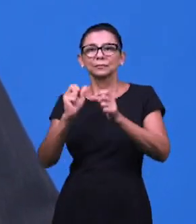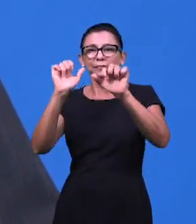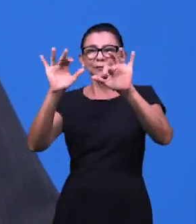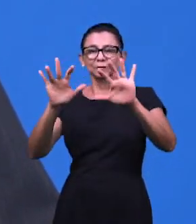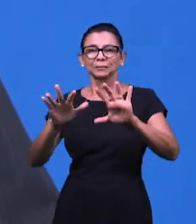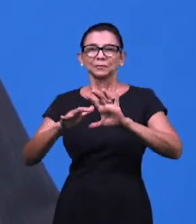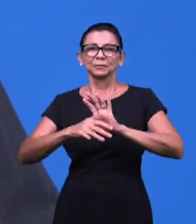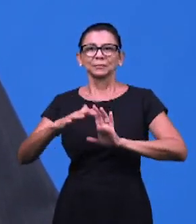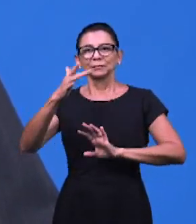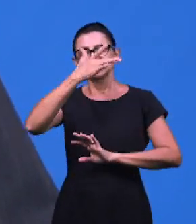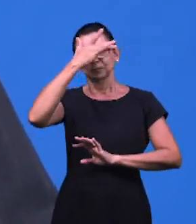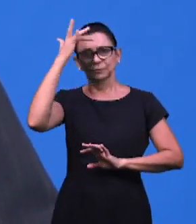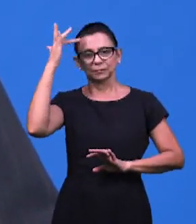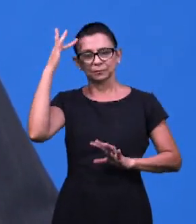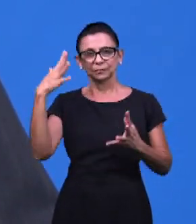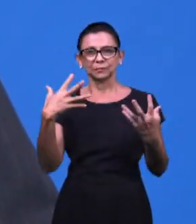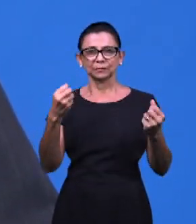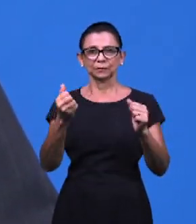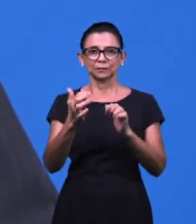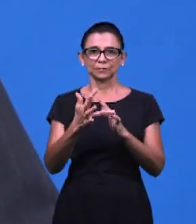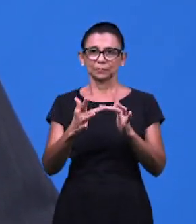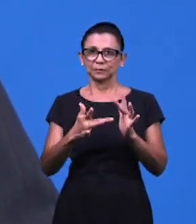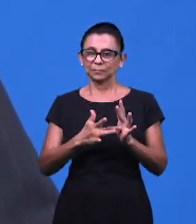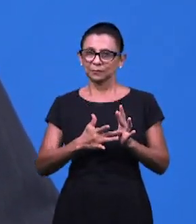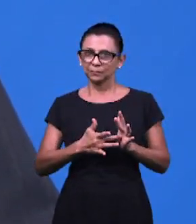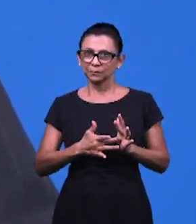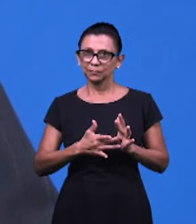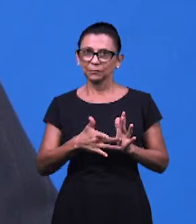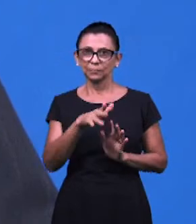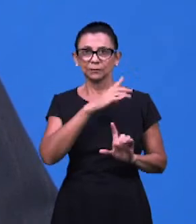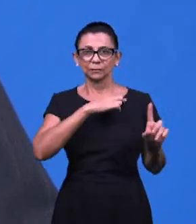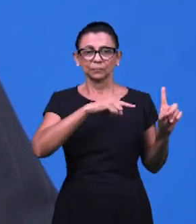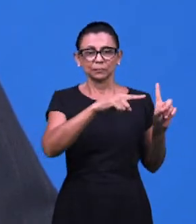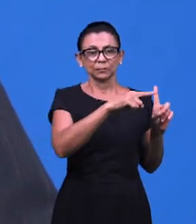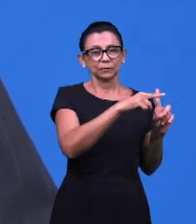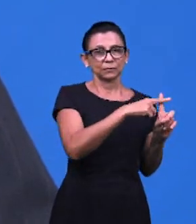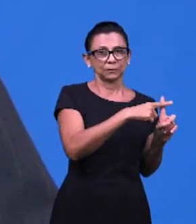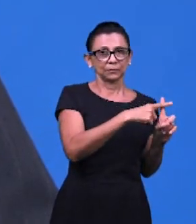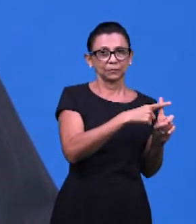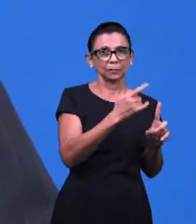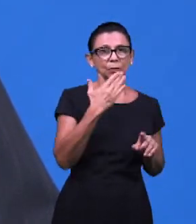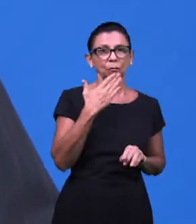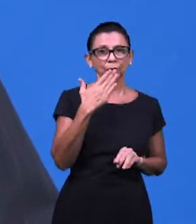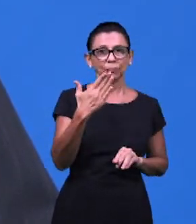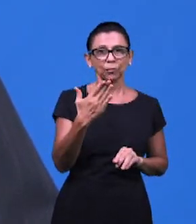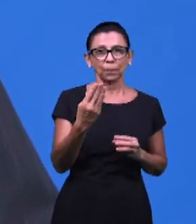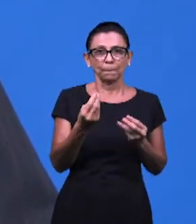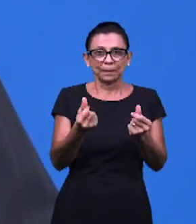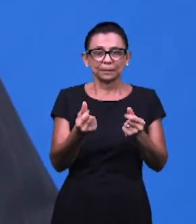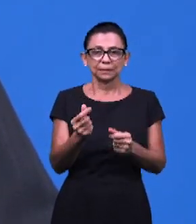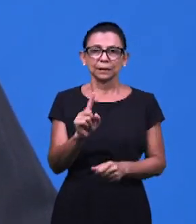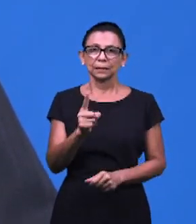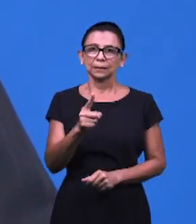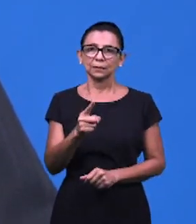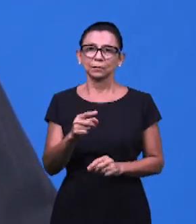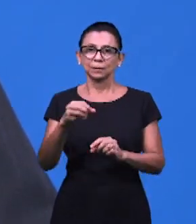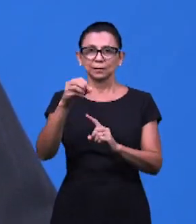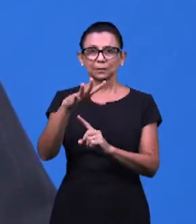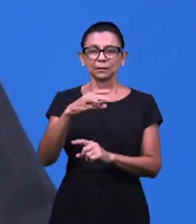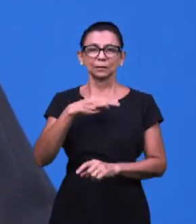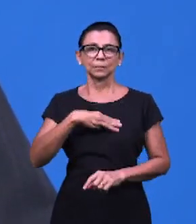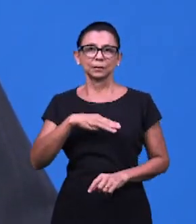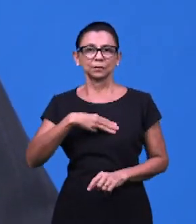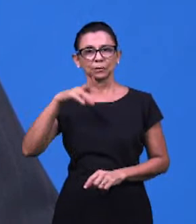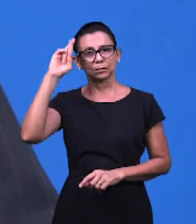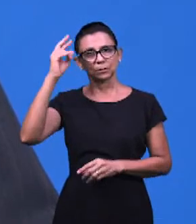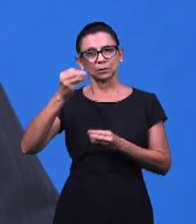que recebeu a graça salvadora do Senhor Jesus, o favor não merecido, e que o Senhor nos deu pela graça e misericórdia dele.